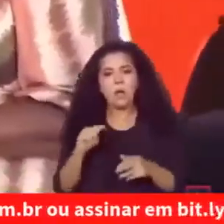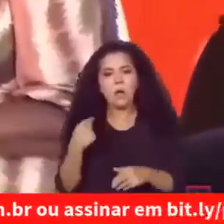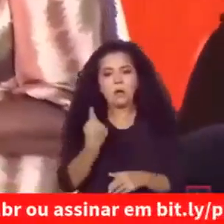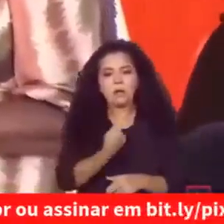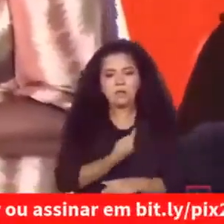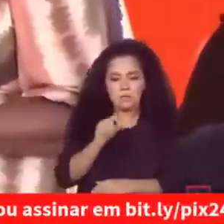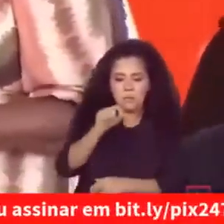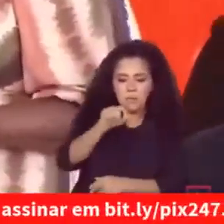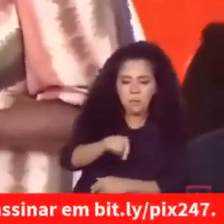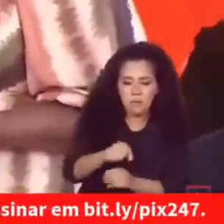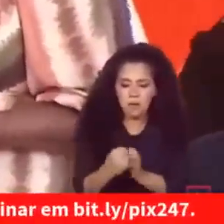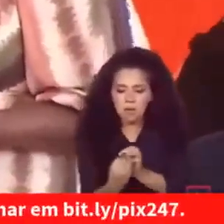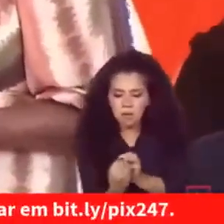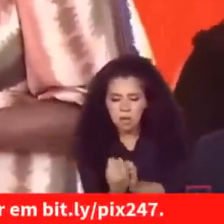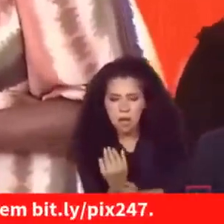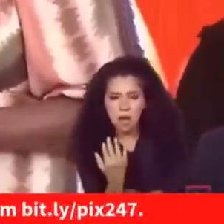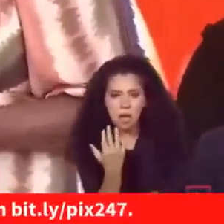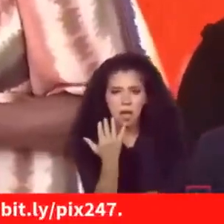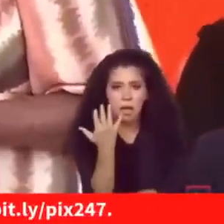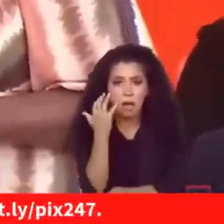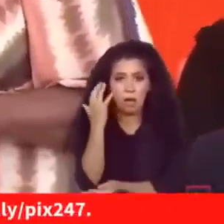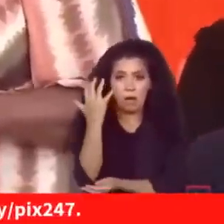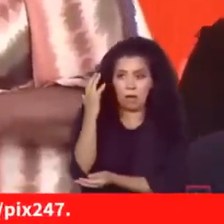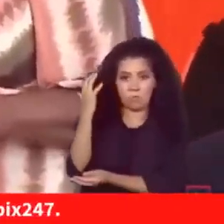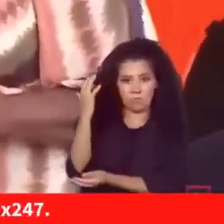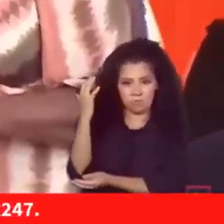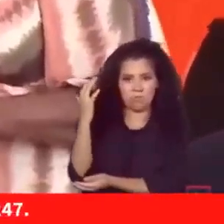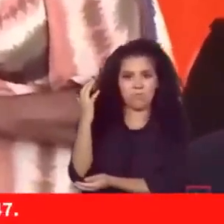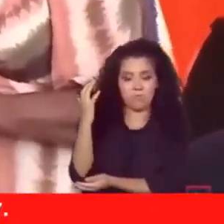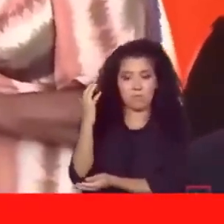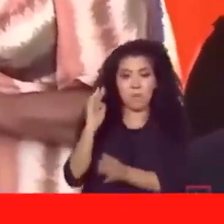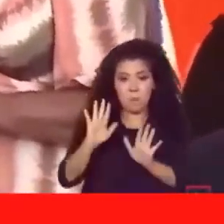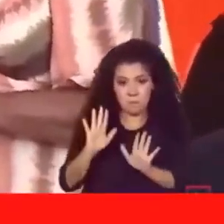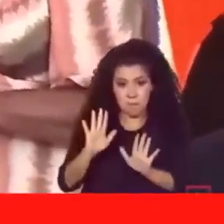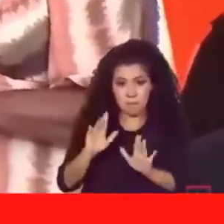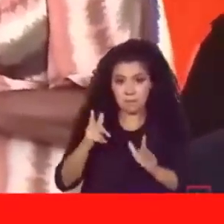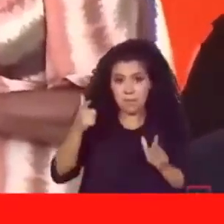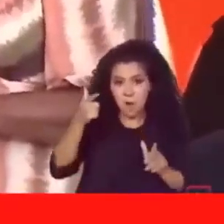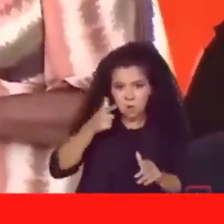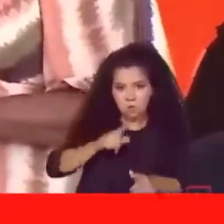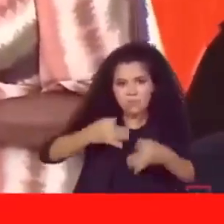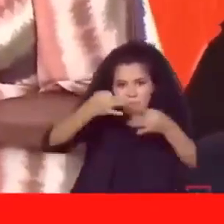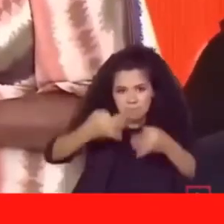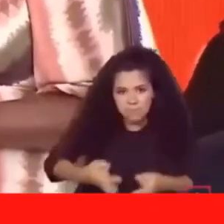árvore. Essa árvore, para dar certo, ela tem que ser semeada.